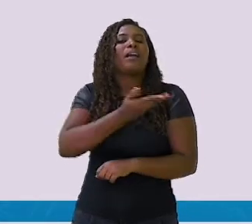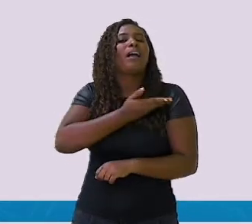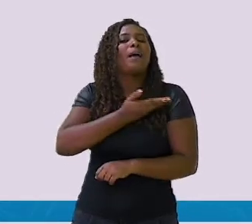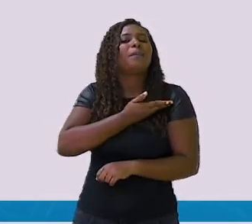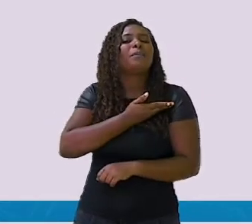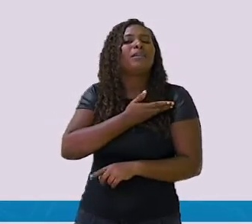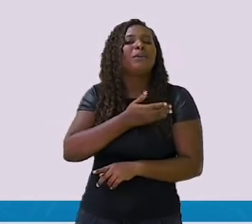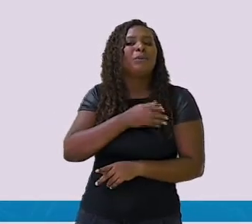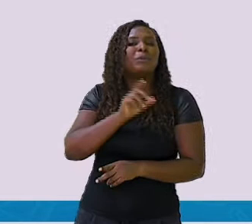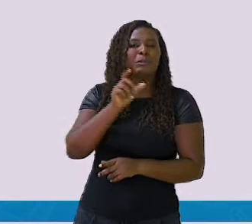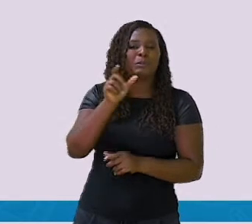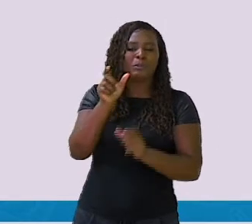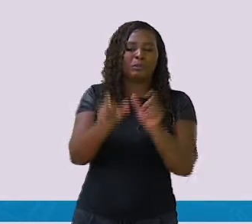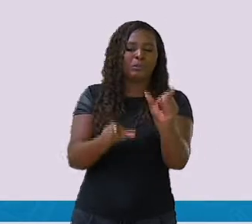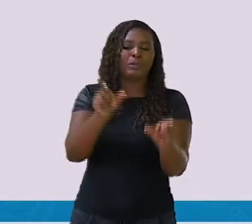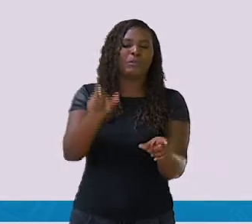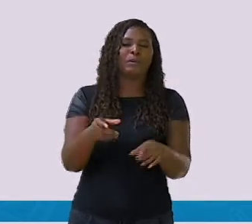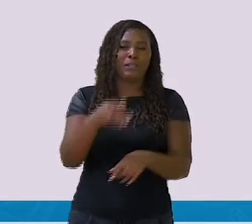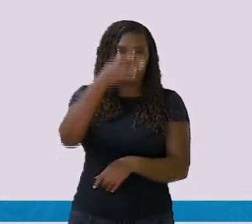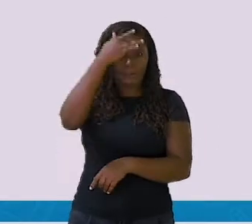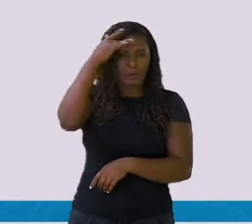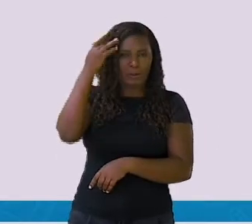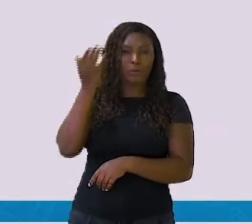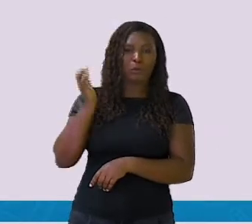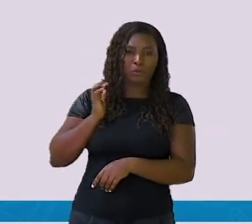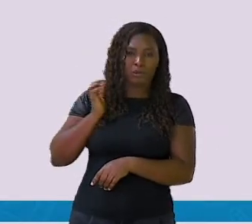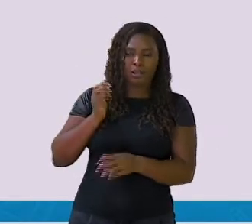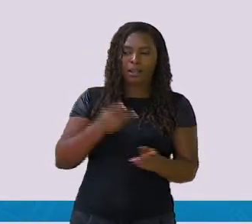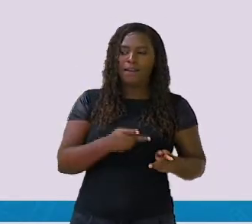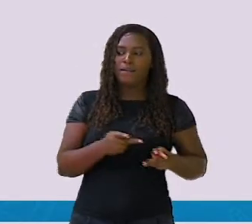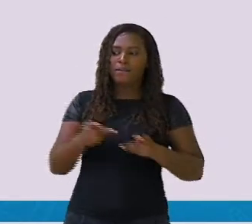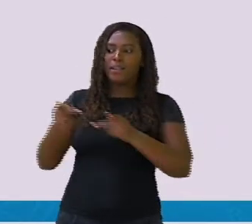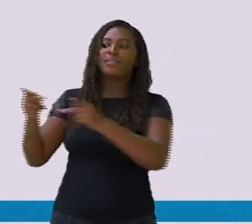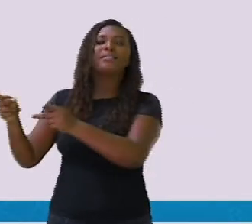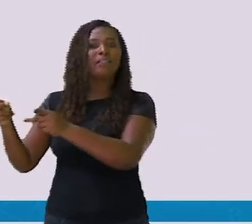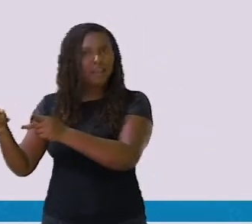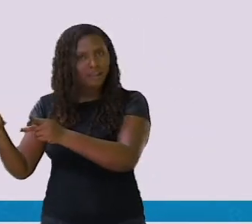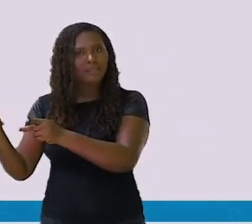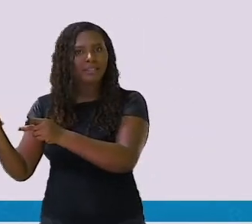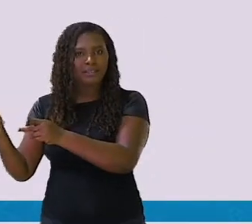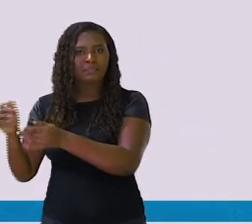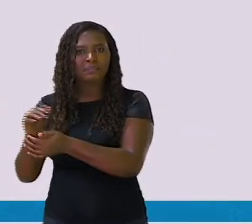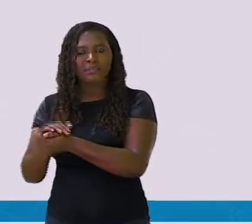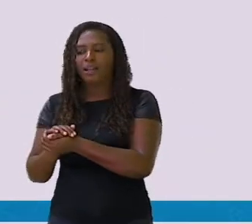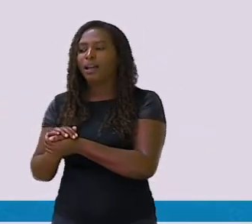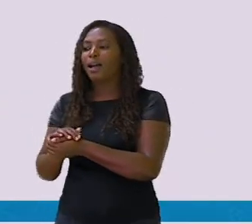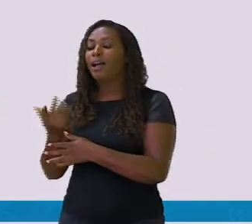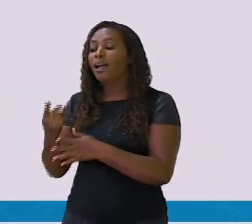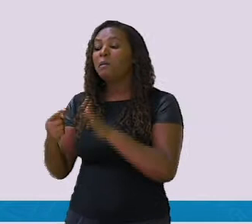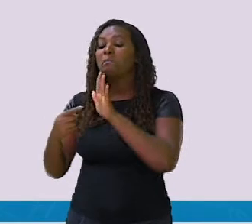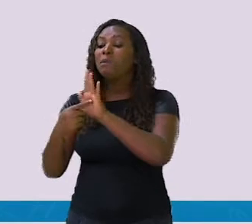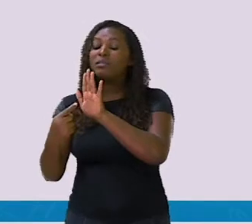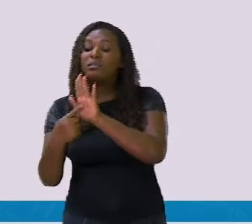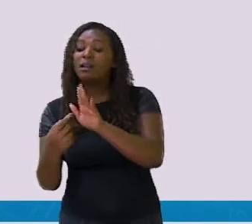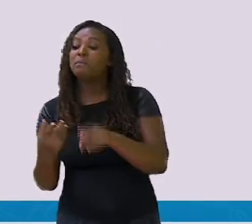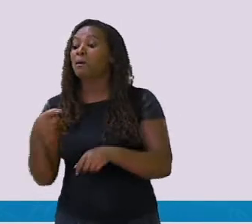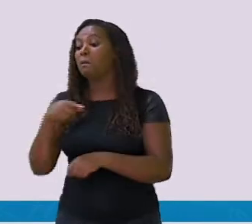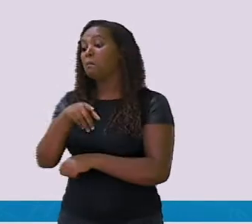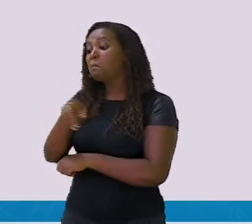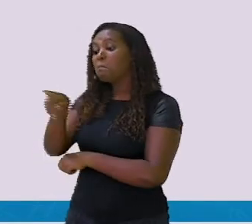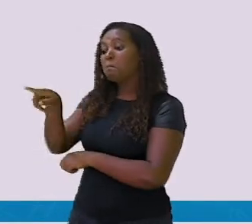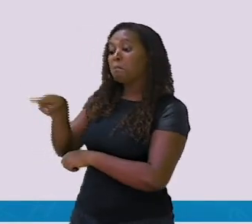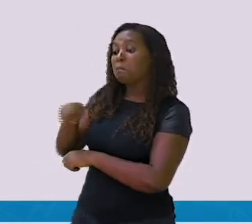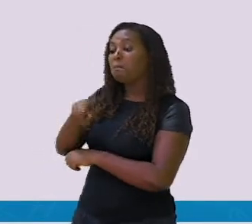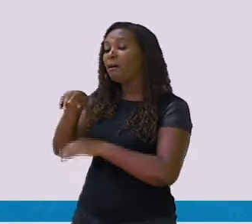pesquisadores. Por quê? A pessoa, ela tinha na casa dela. Então, quem tinha acesso a esses gabinetes? Inclusive,